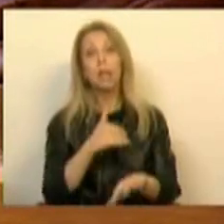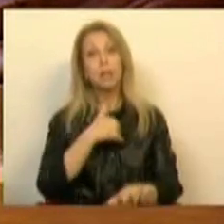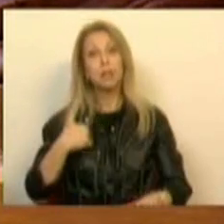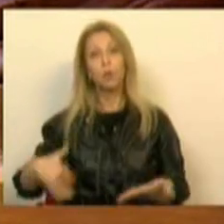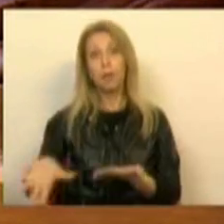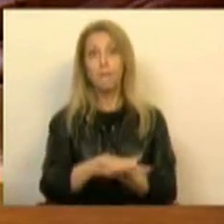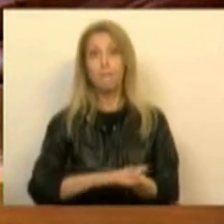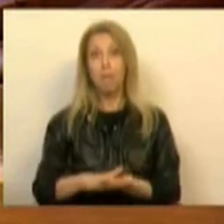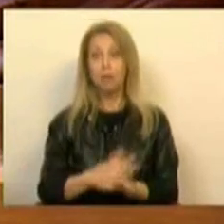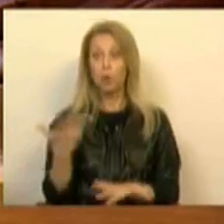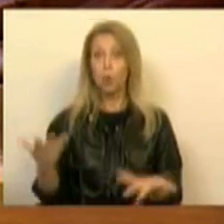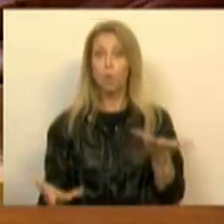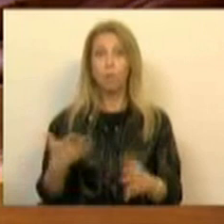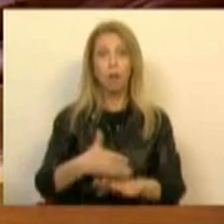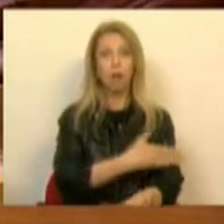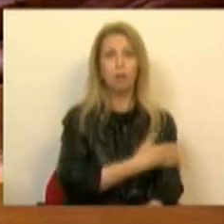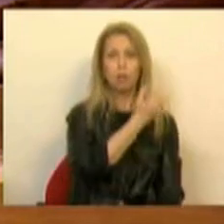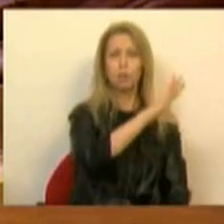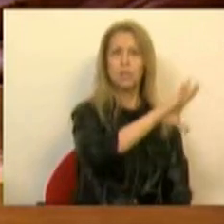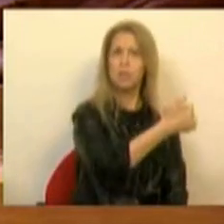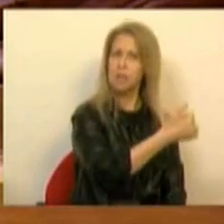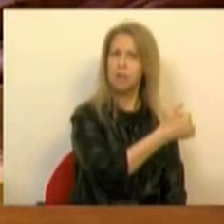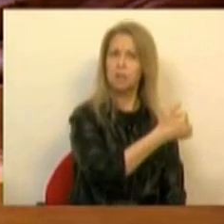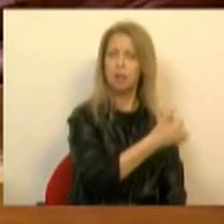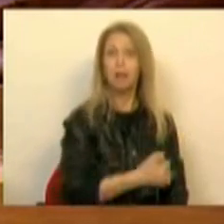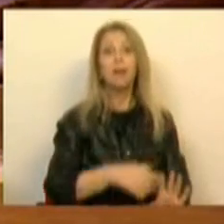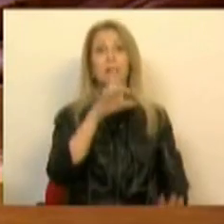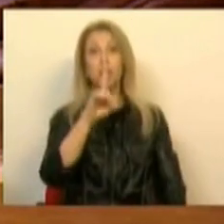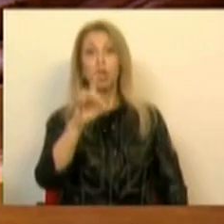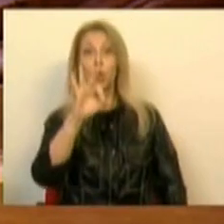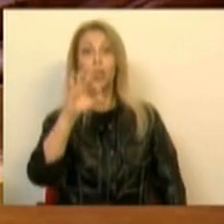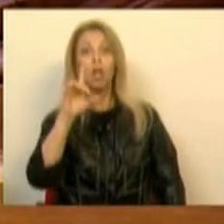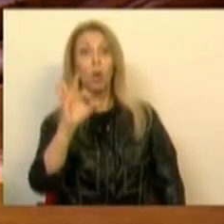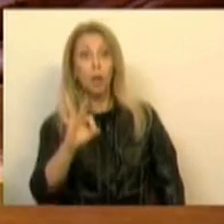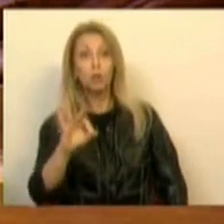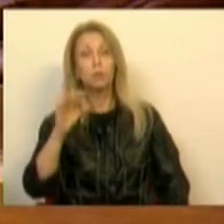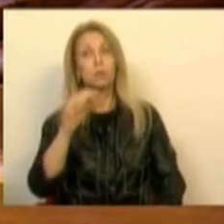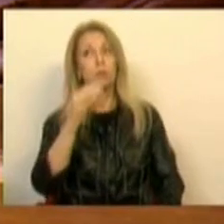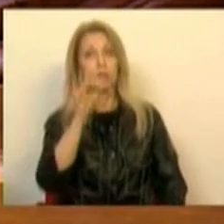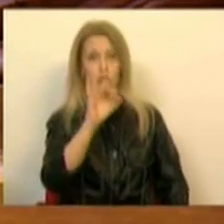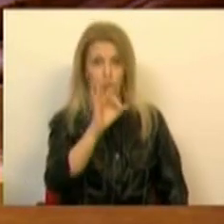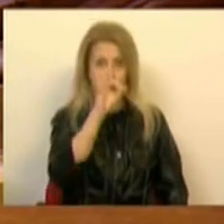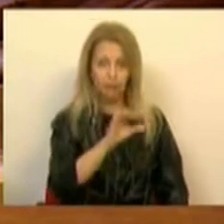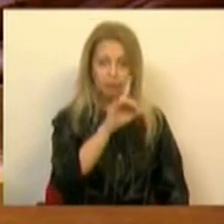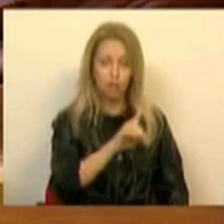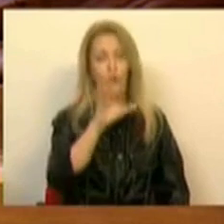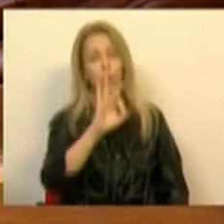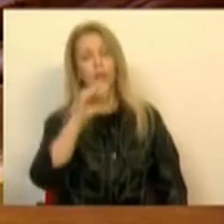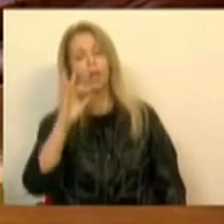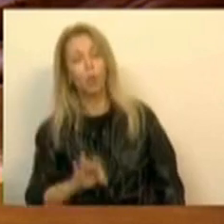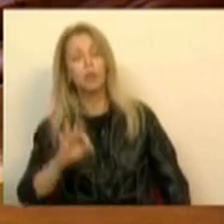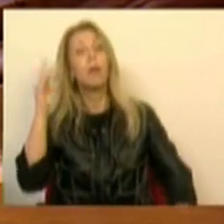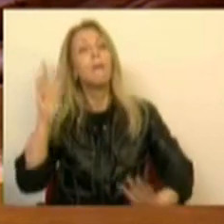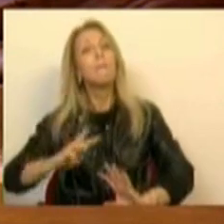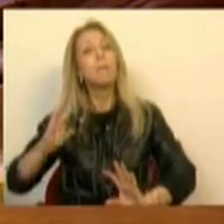do que aquilo que havia em 2015. Mais 644 mil consultas nos hospitais do que havia em 2015. E